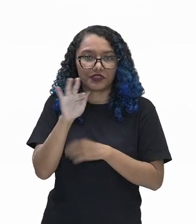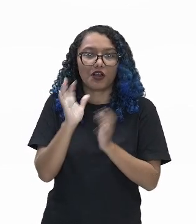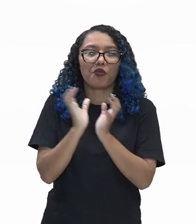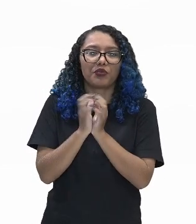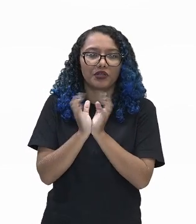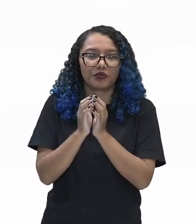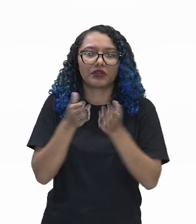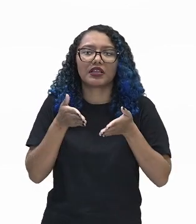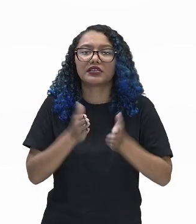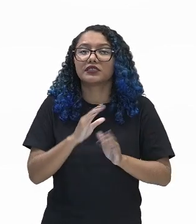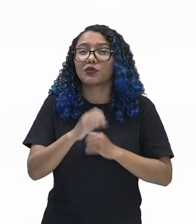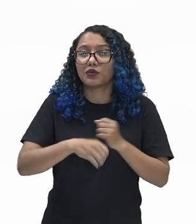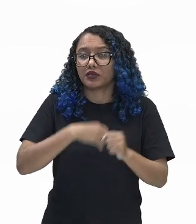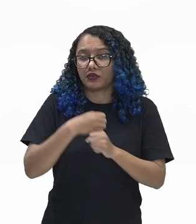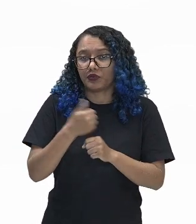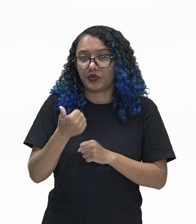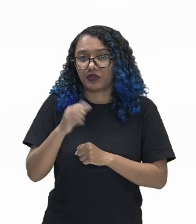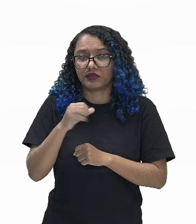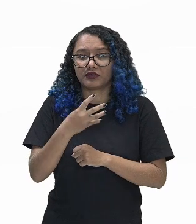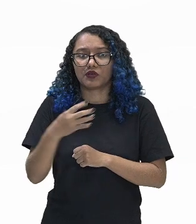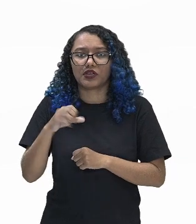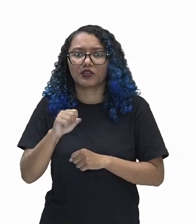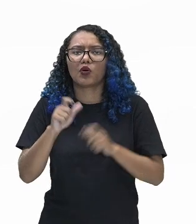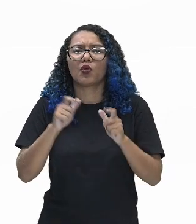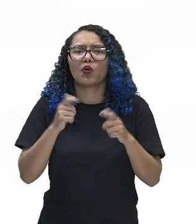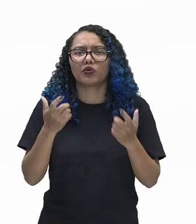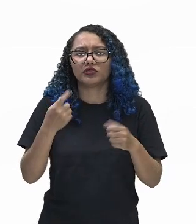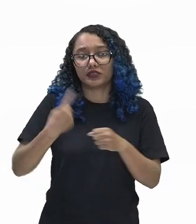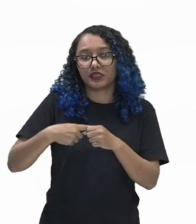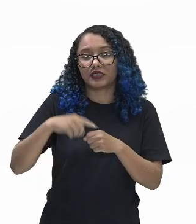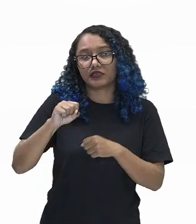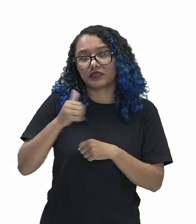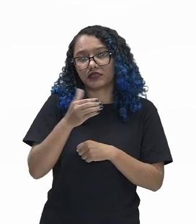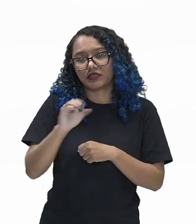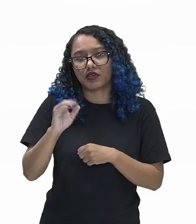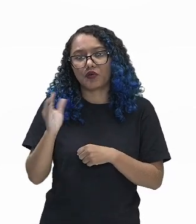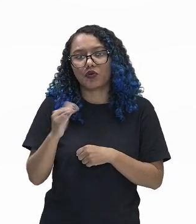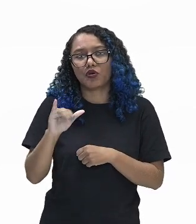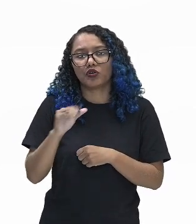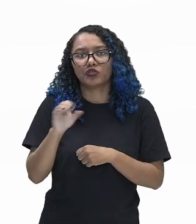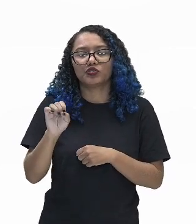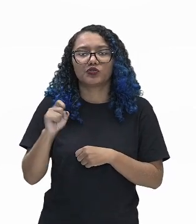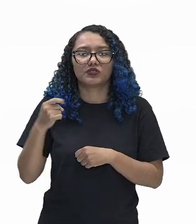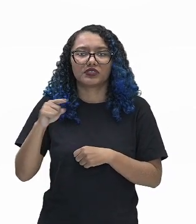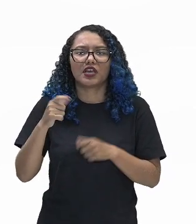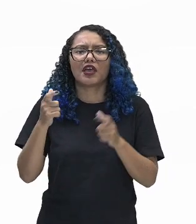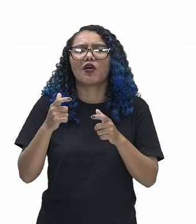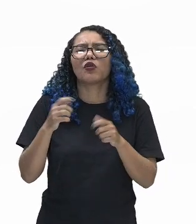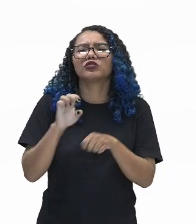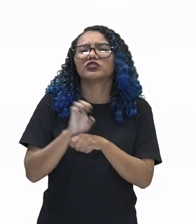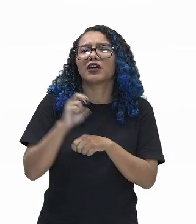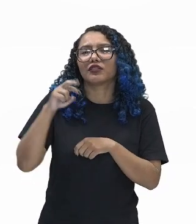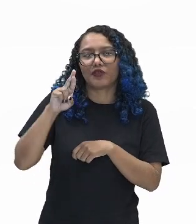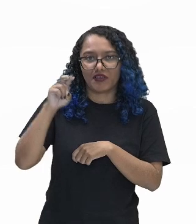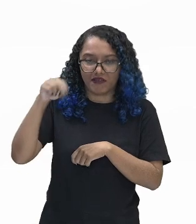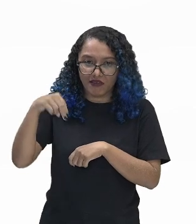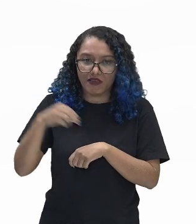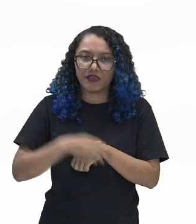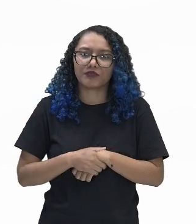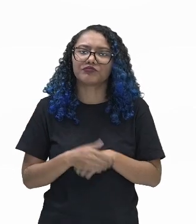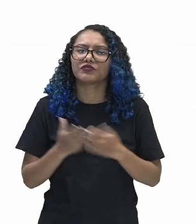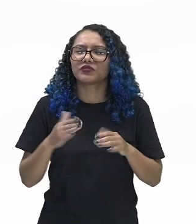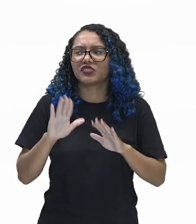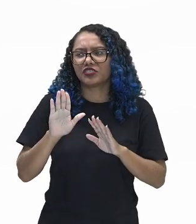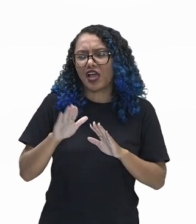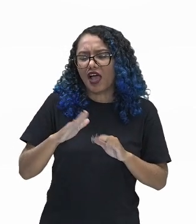1948 na cidade de São José do Campestre, lá no Rio Grande do Norte. desde a adolescência gosta de